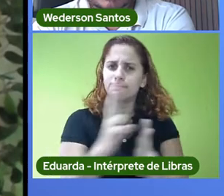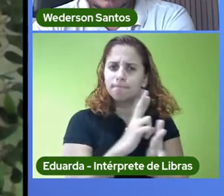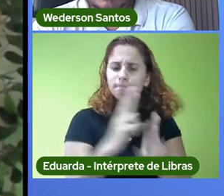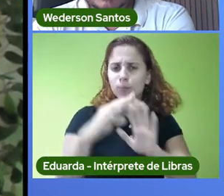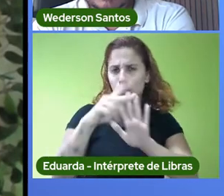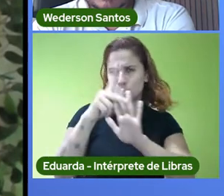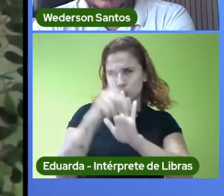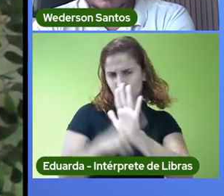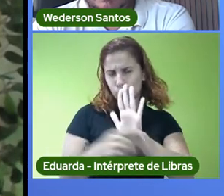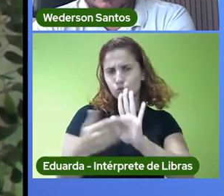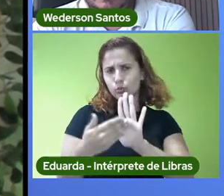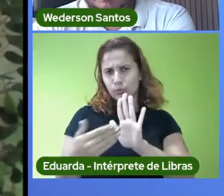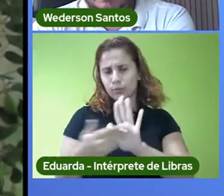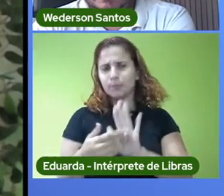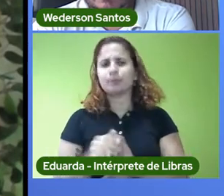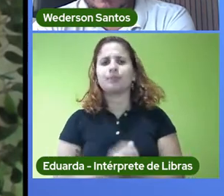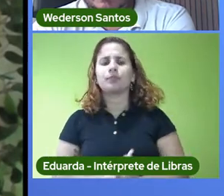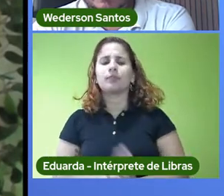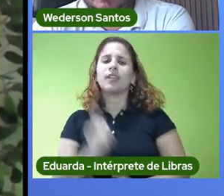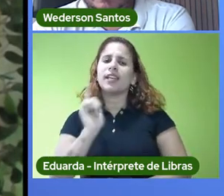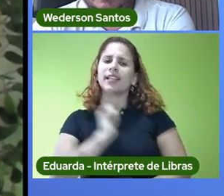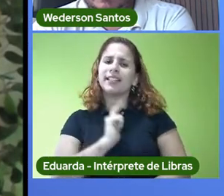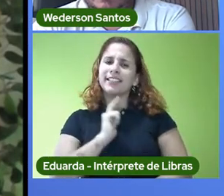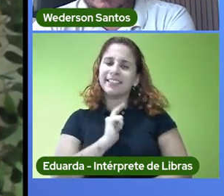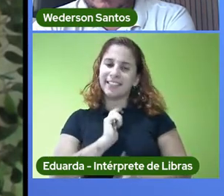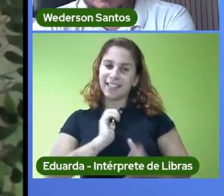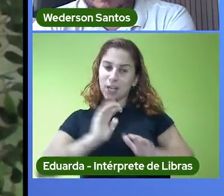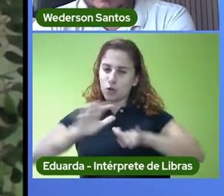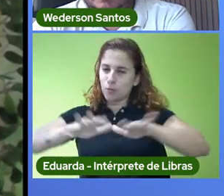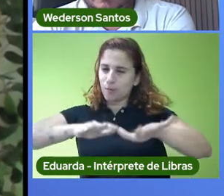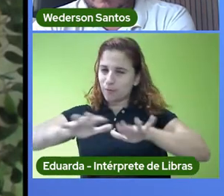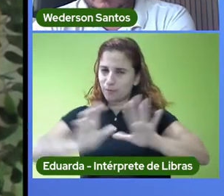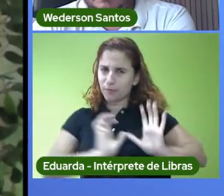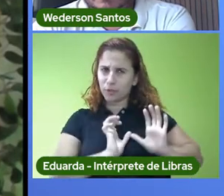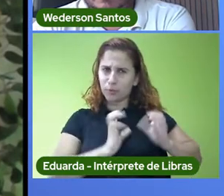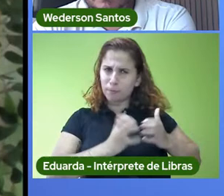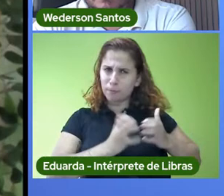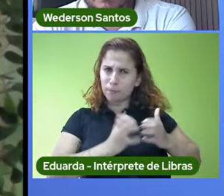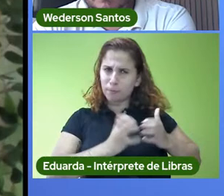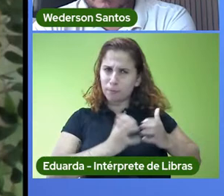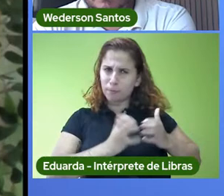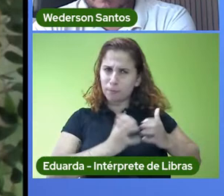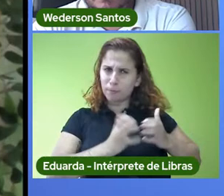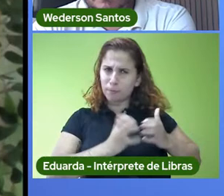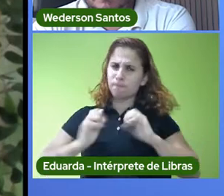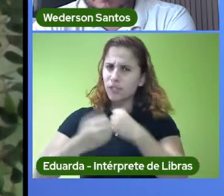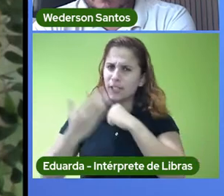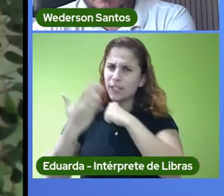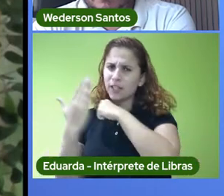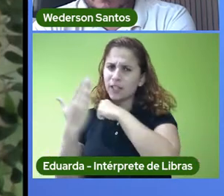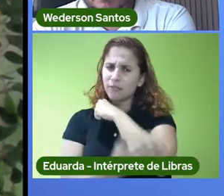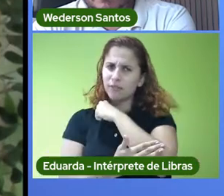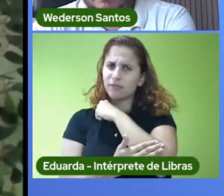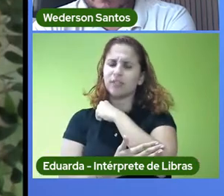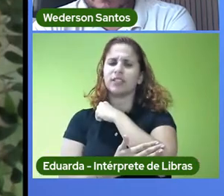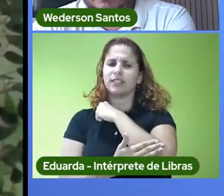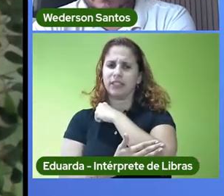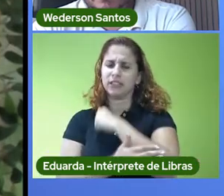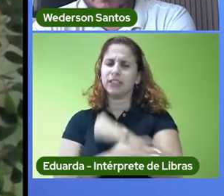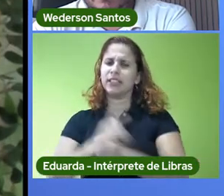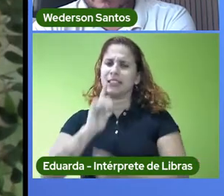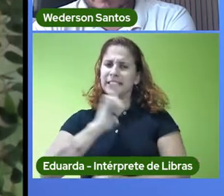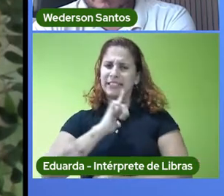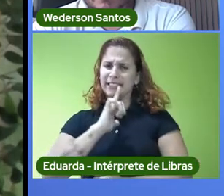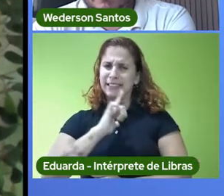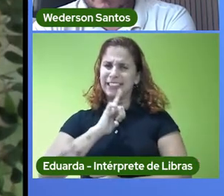também, que já está aí anos atuando na defesa e na luta dos direitos da pessoa com deficiência, na área da educação, na área da